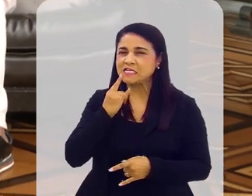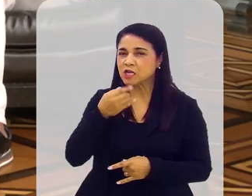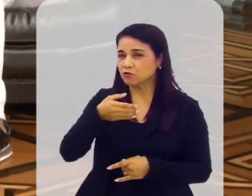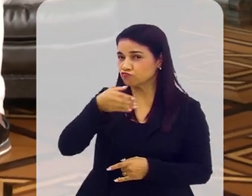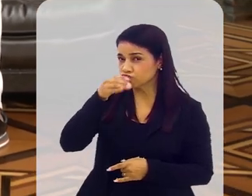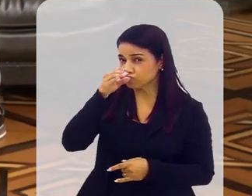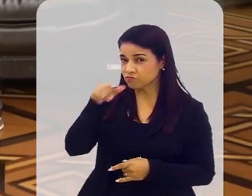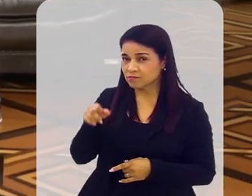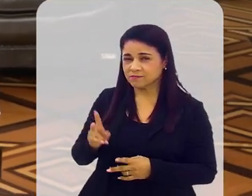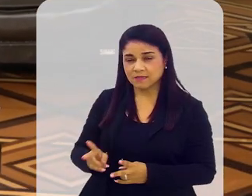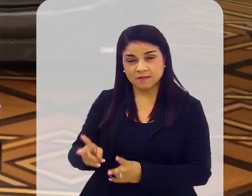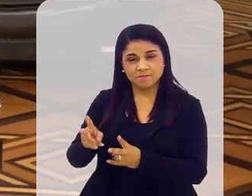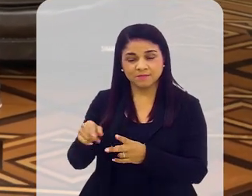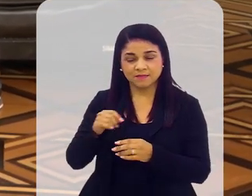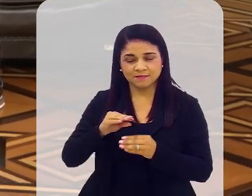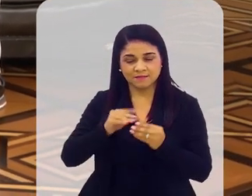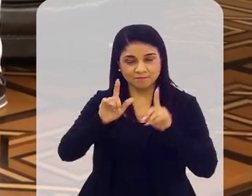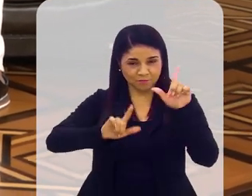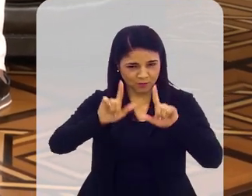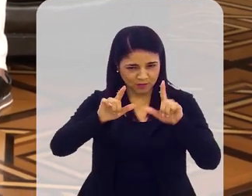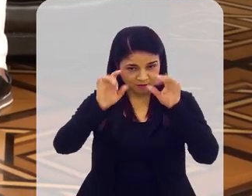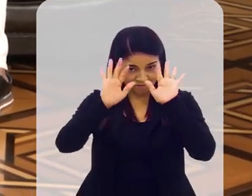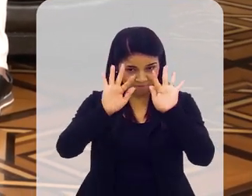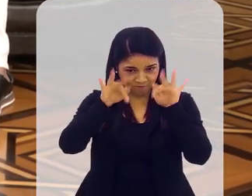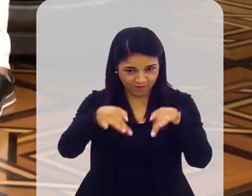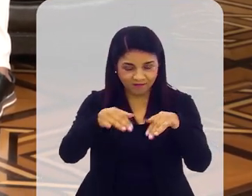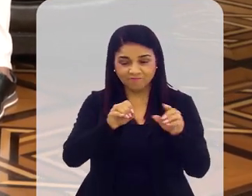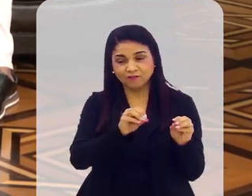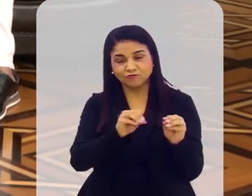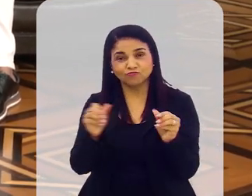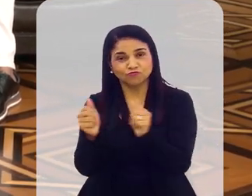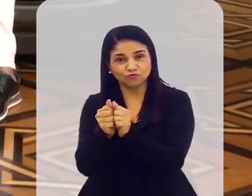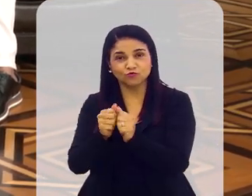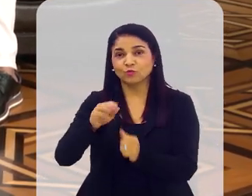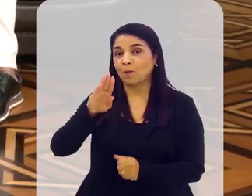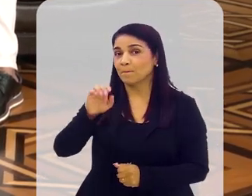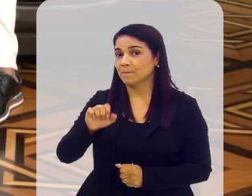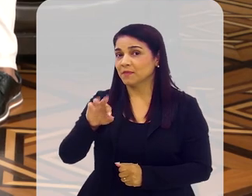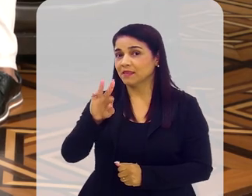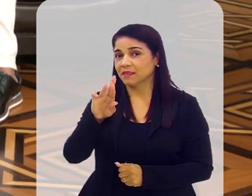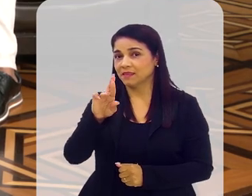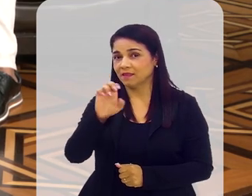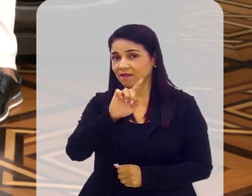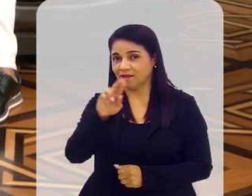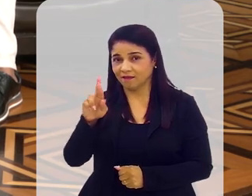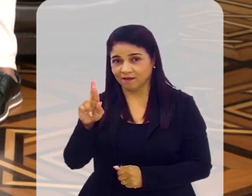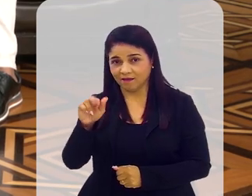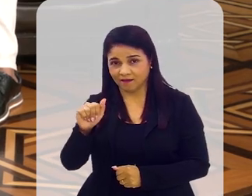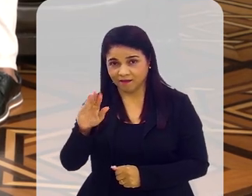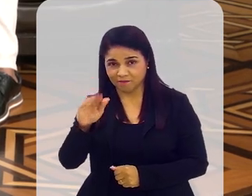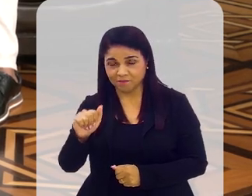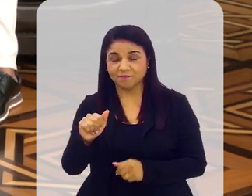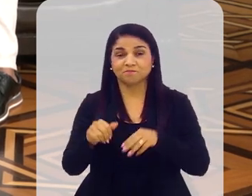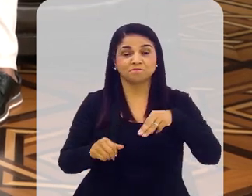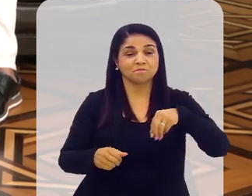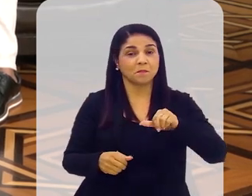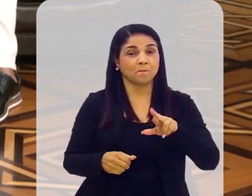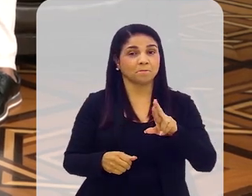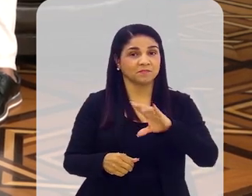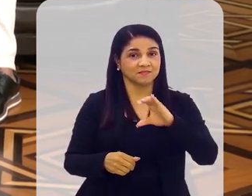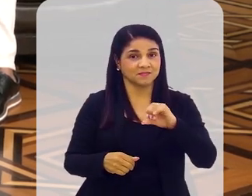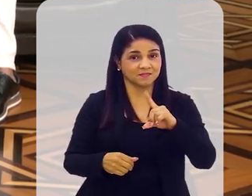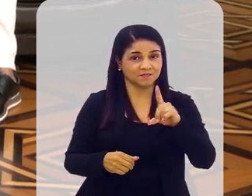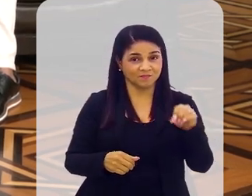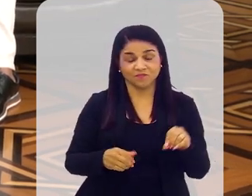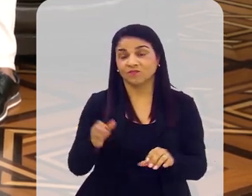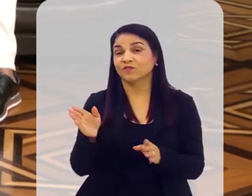se bebe uma cachaça terrível. Quando sai daqui do programa, vai ele, beterraba. Mas Joel, DG... João tá naquele versículo.